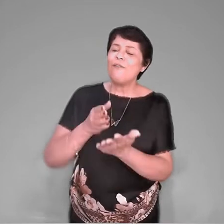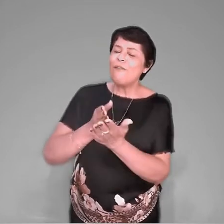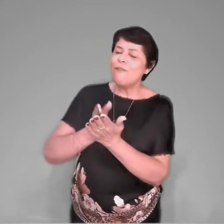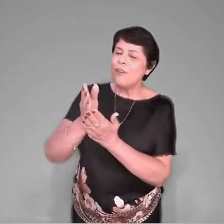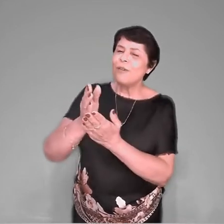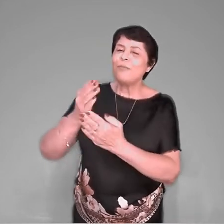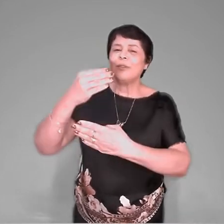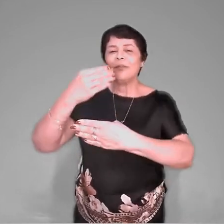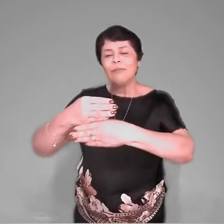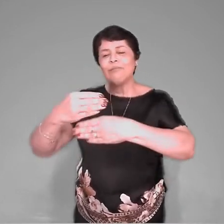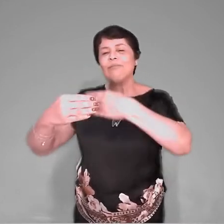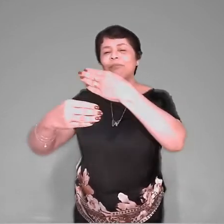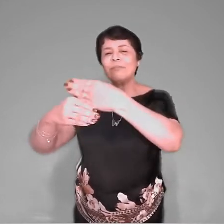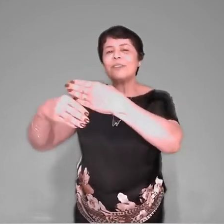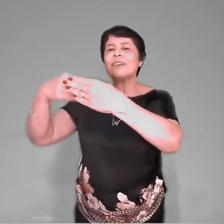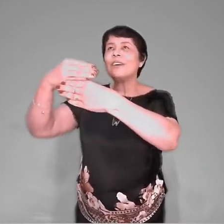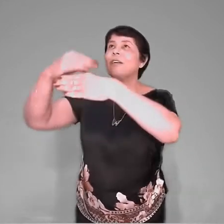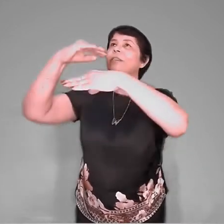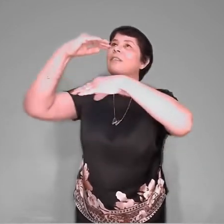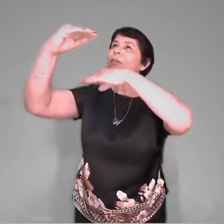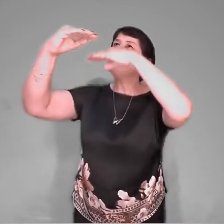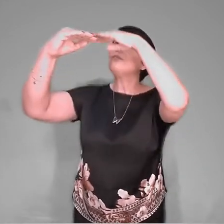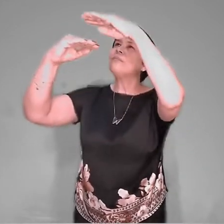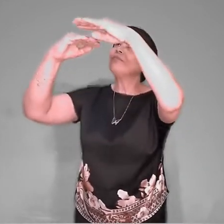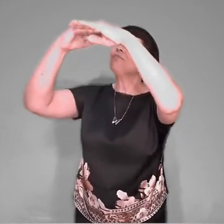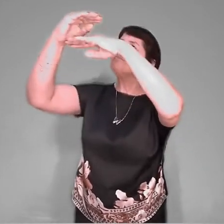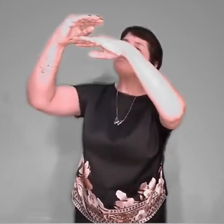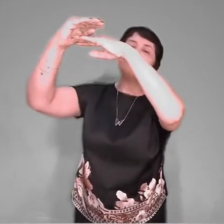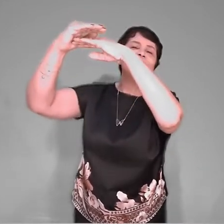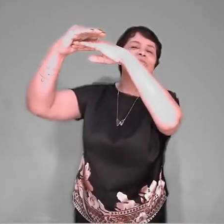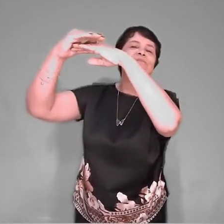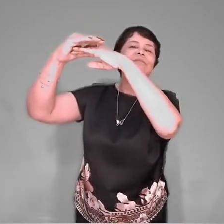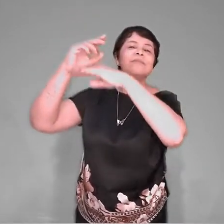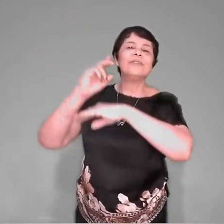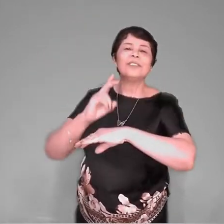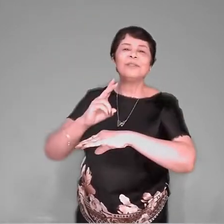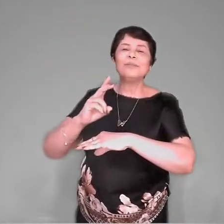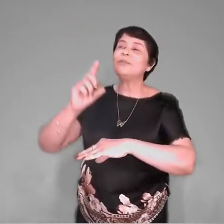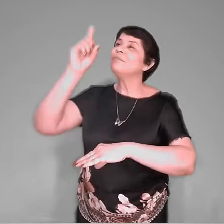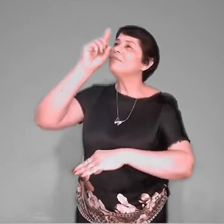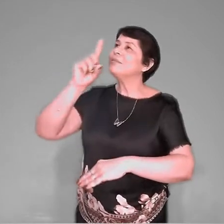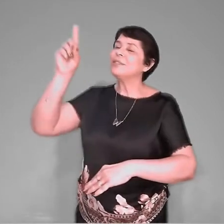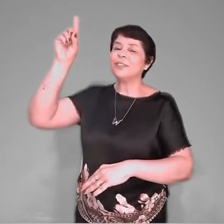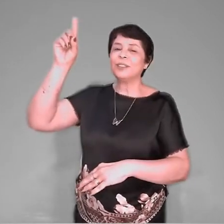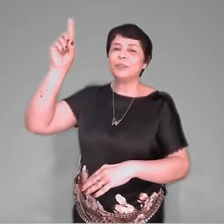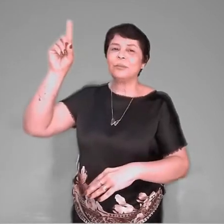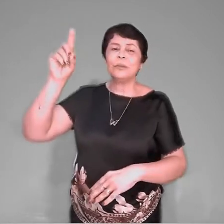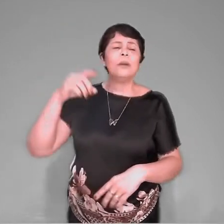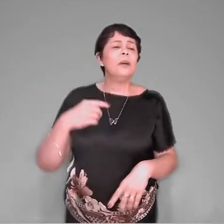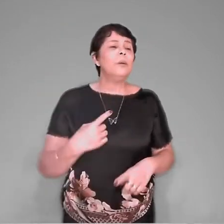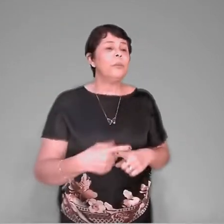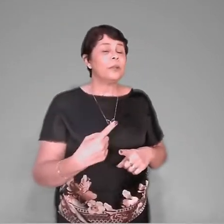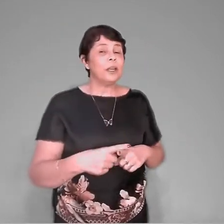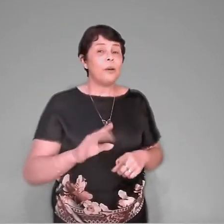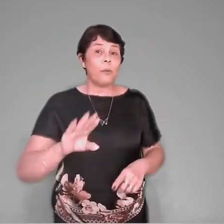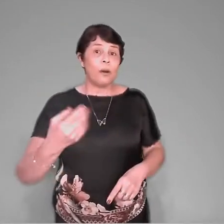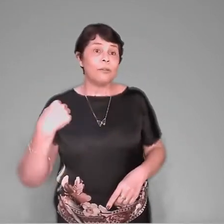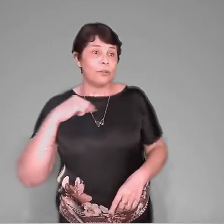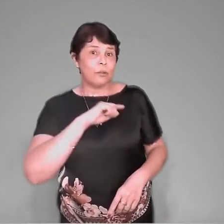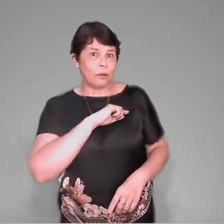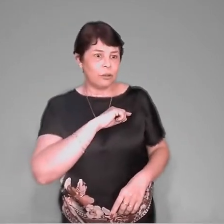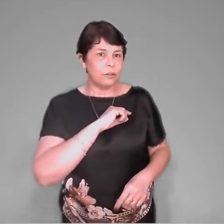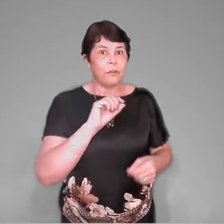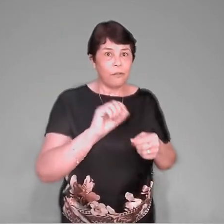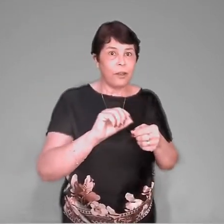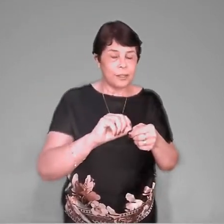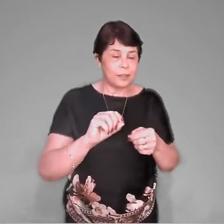para o santuário dedicado ao Senhor. Geralmente, quando nós fazemos os nossos templos protestantes, que são